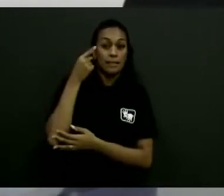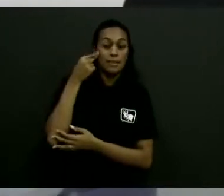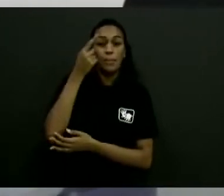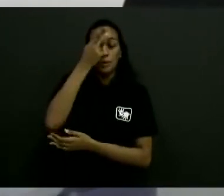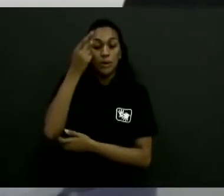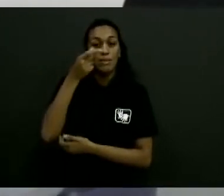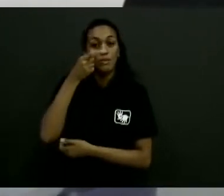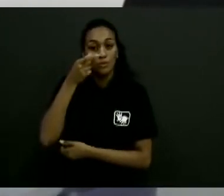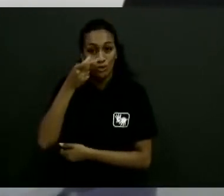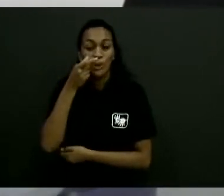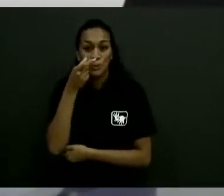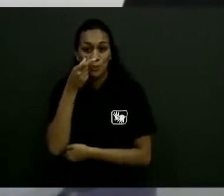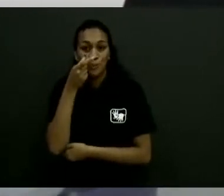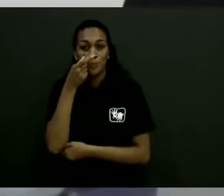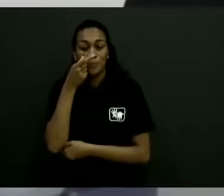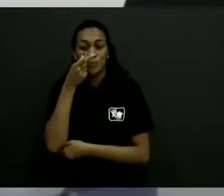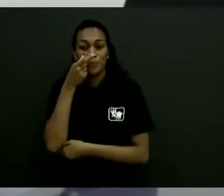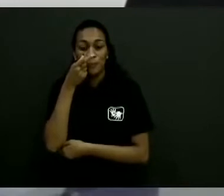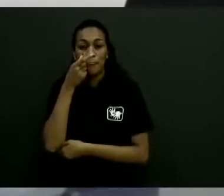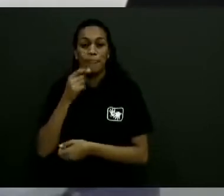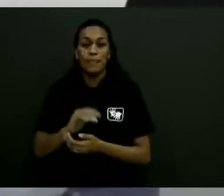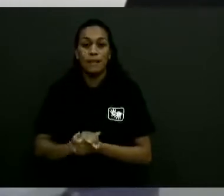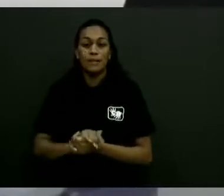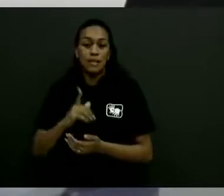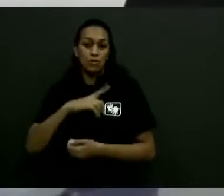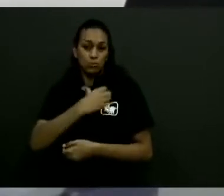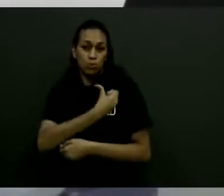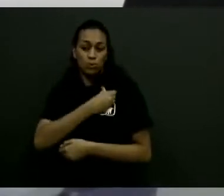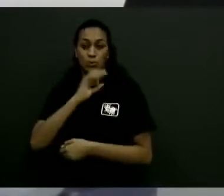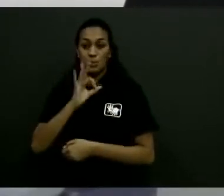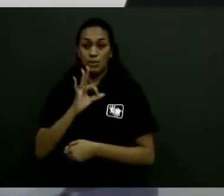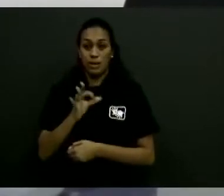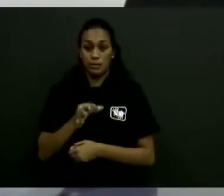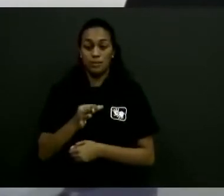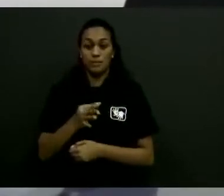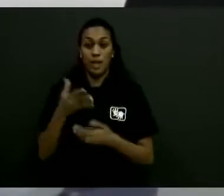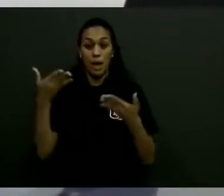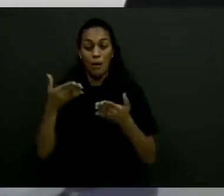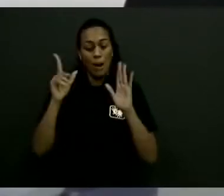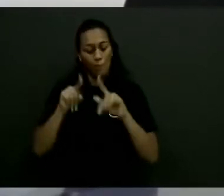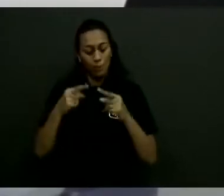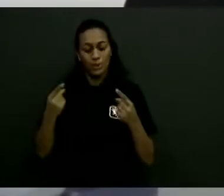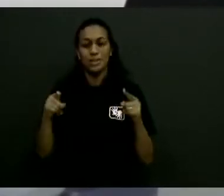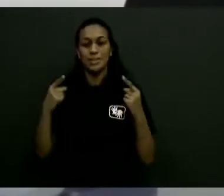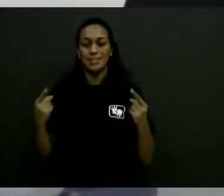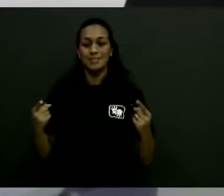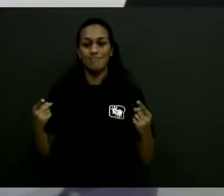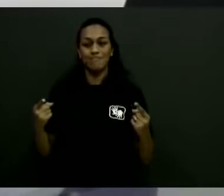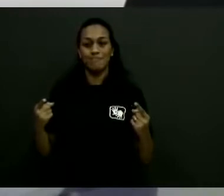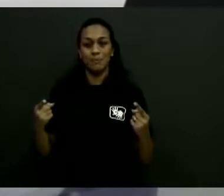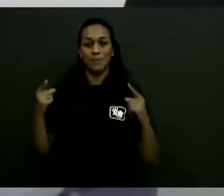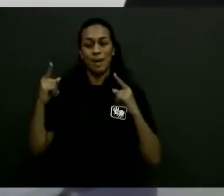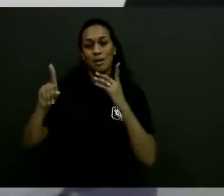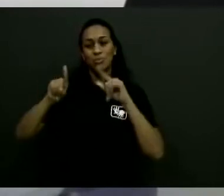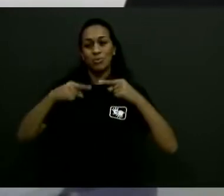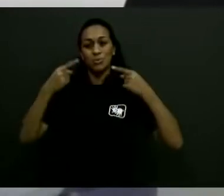nos assistindo, né? Daqui a pouquinho eu vou ter um número correto aí. Então, vamos ouvir essa canção, e enquanto vai cantando